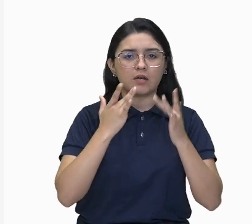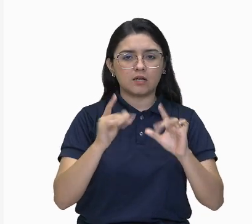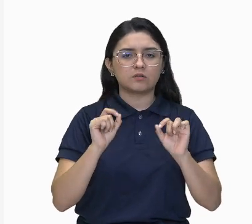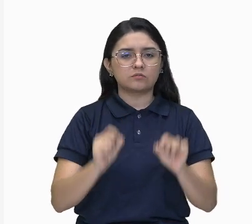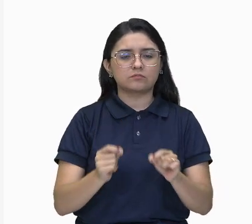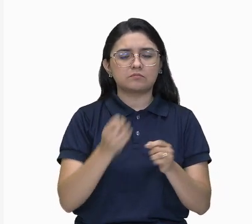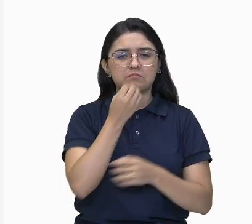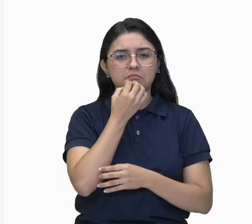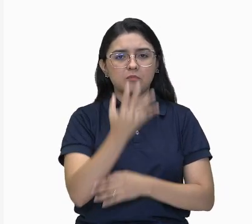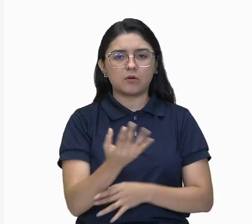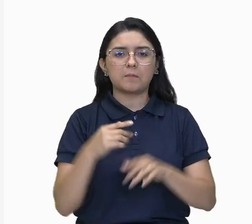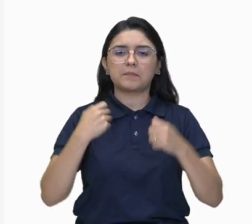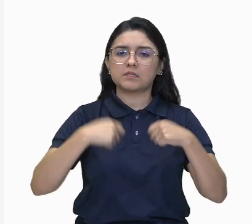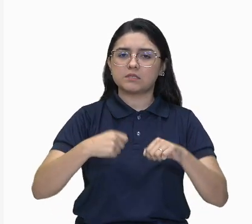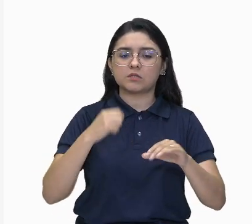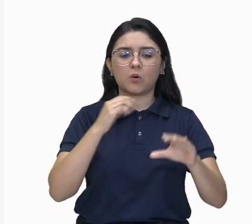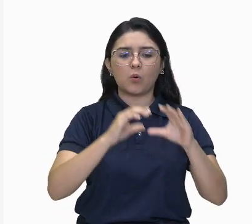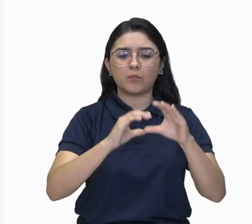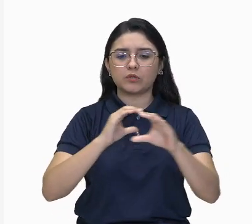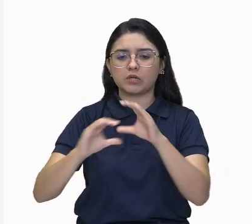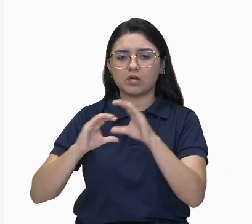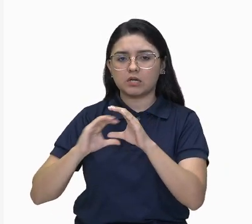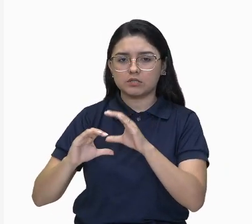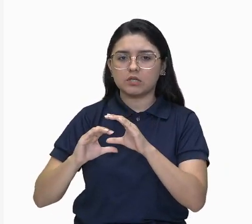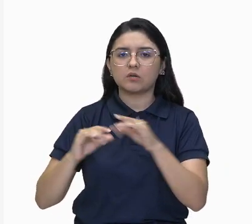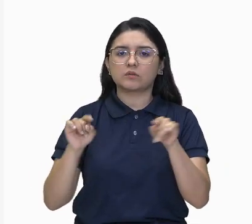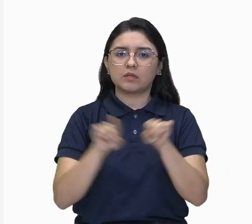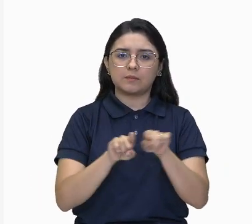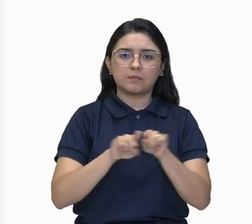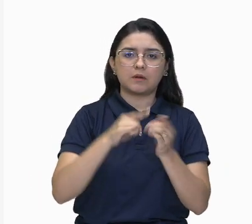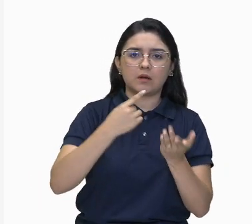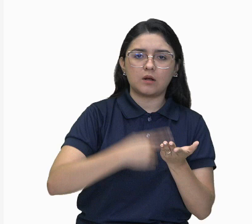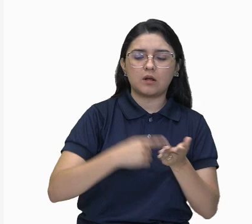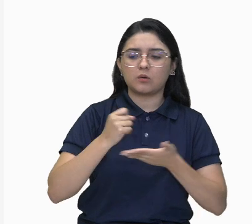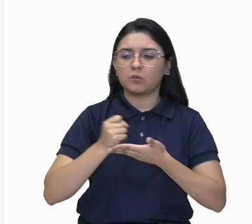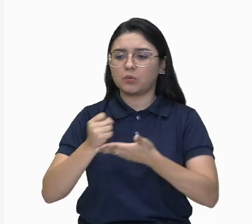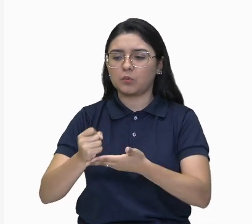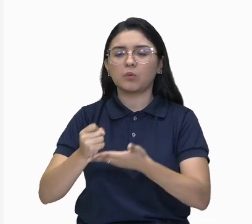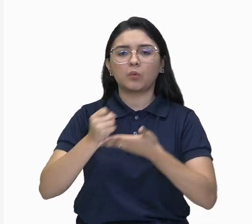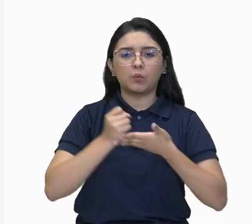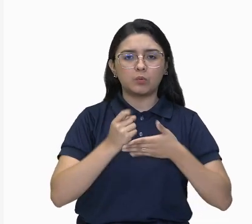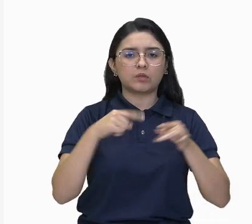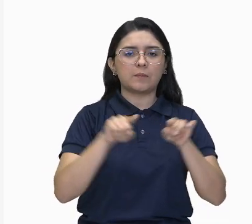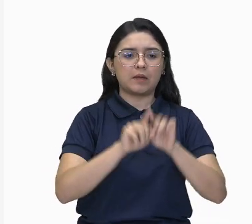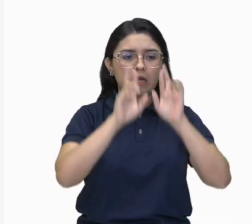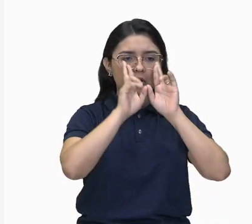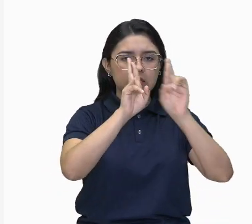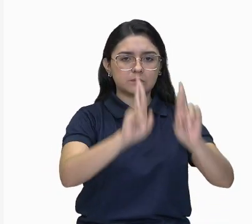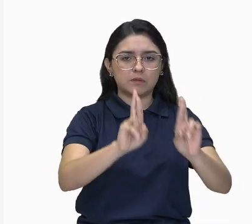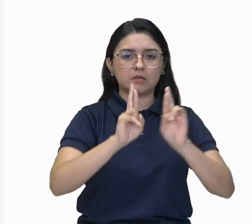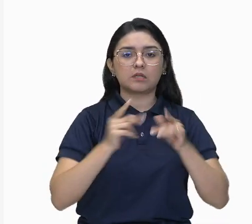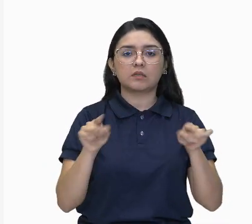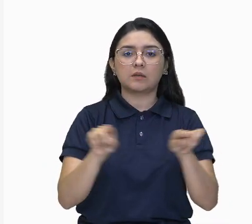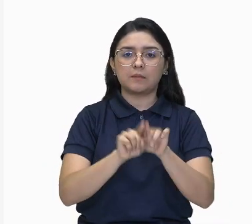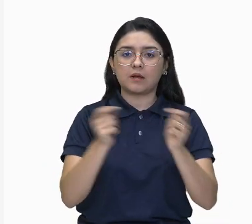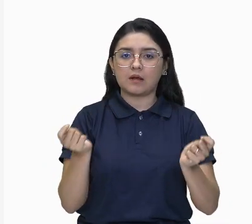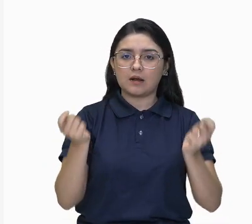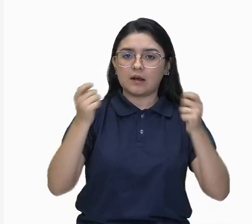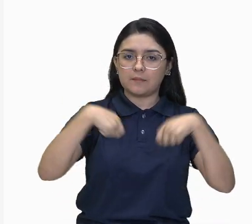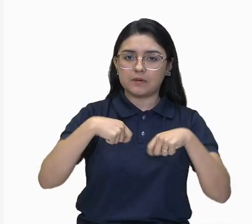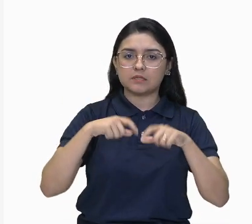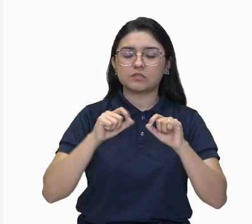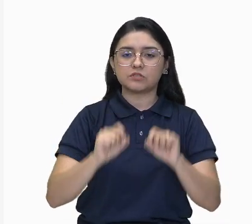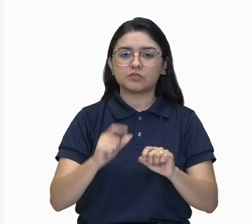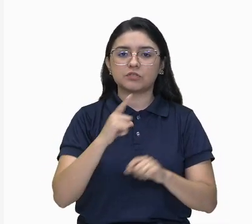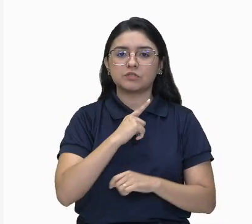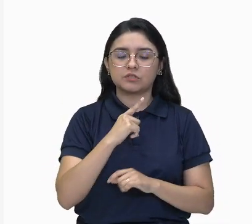uma comunicação eficaz, como negociação, cooperação, respeito mútuo e capacidade de receber e